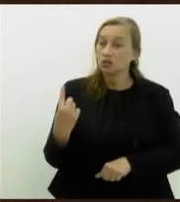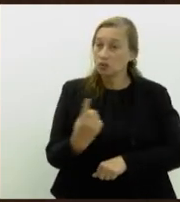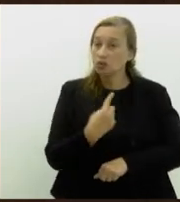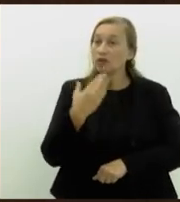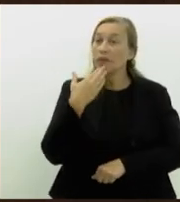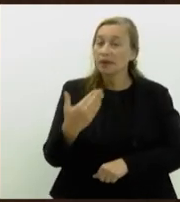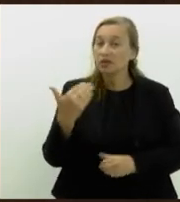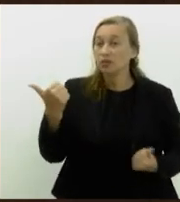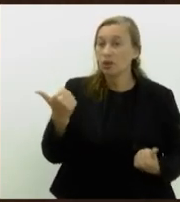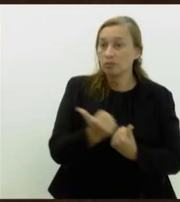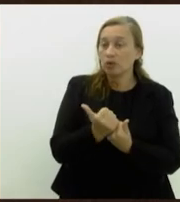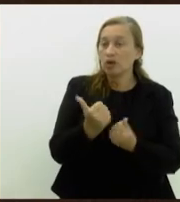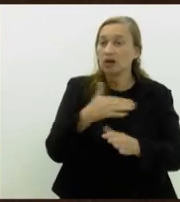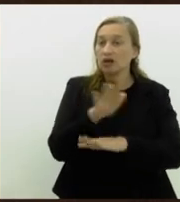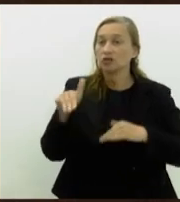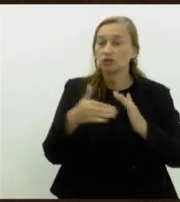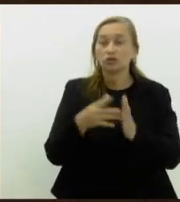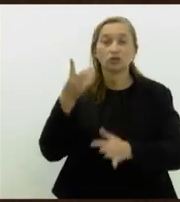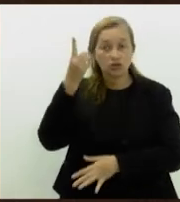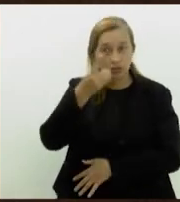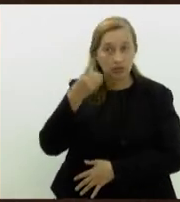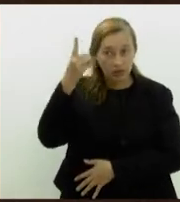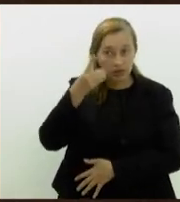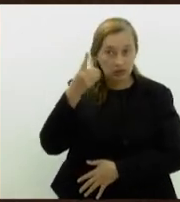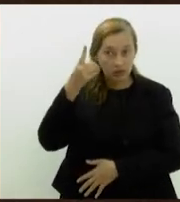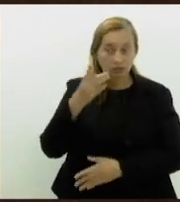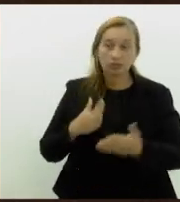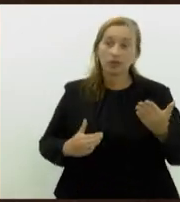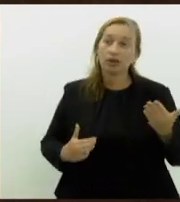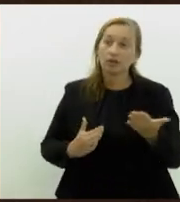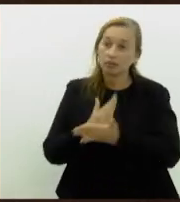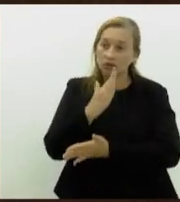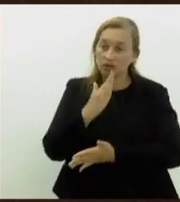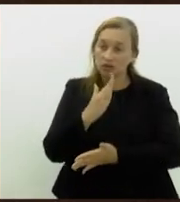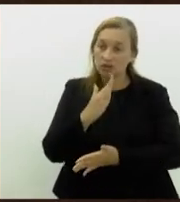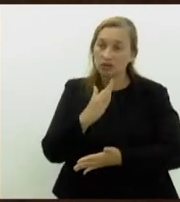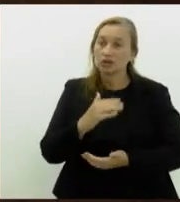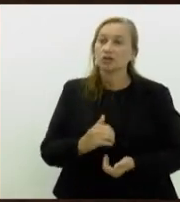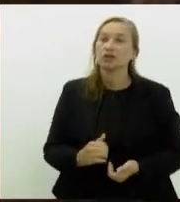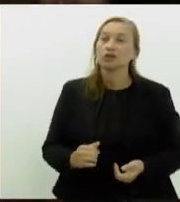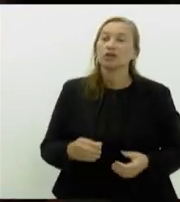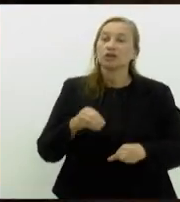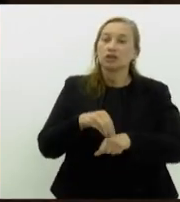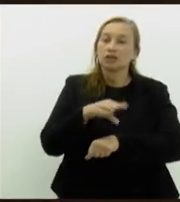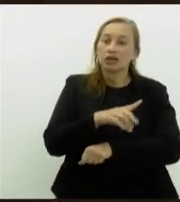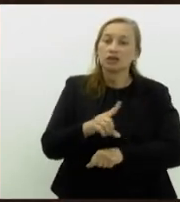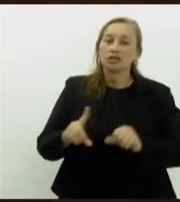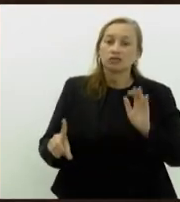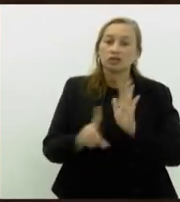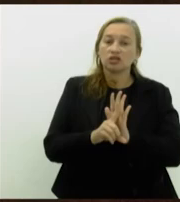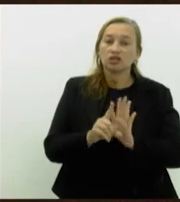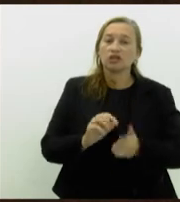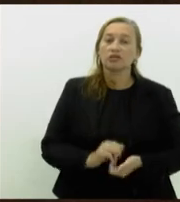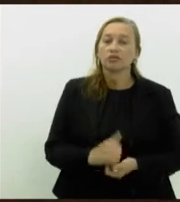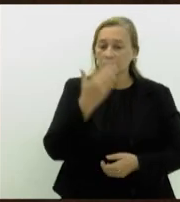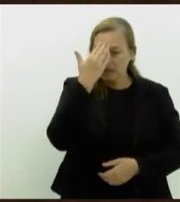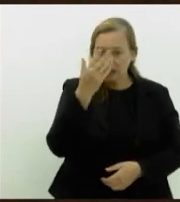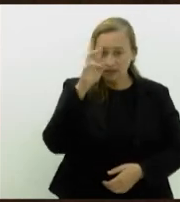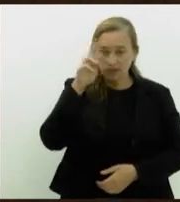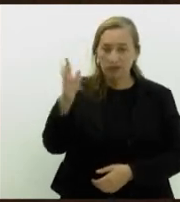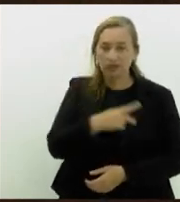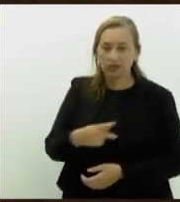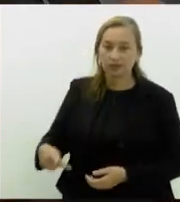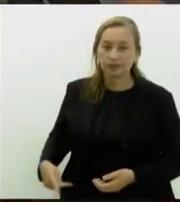Pedimos apoio a todos os deputados para aprovação dessa indicação legislativa. Obrigado,